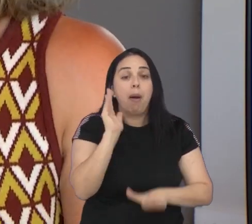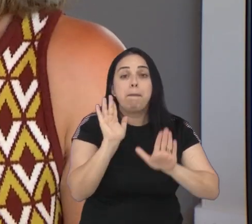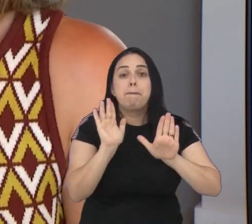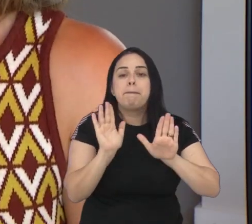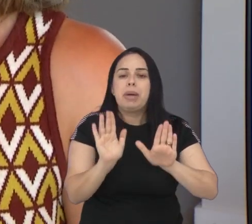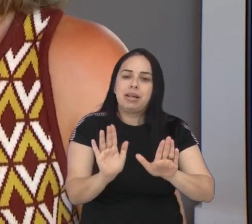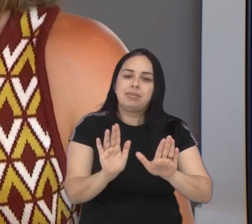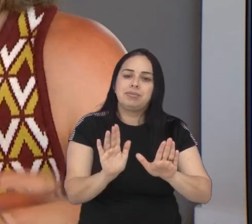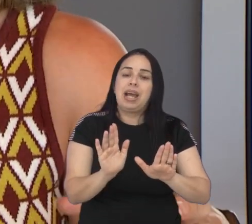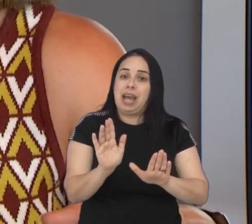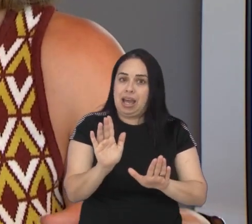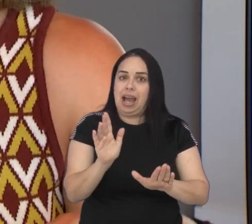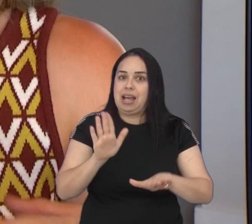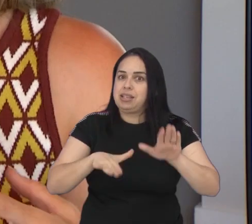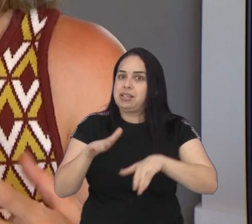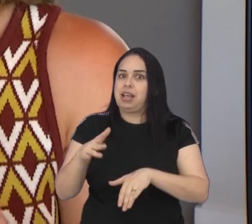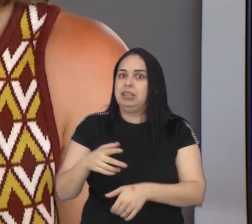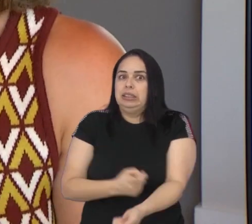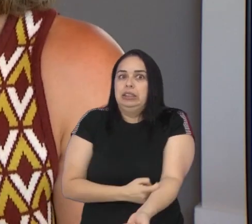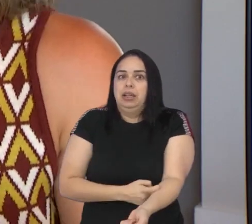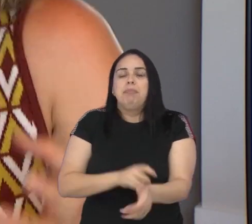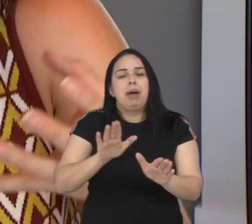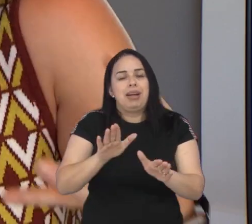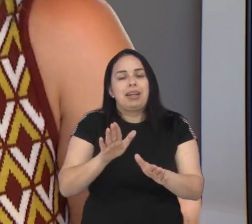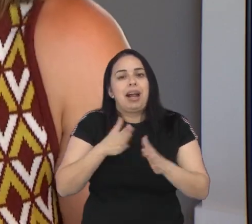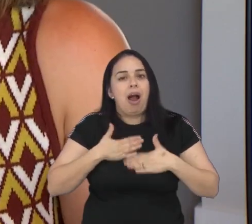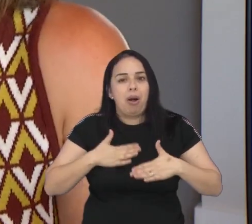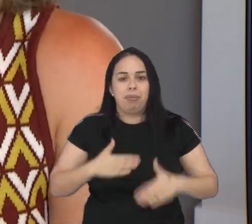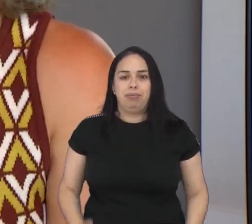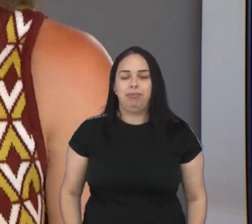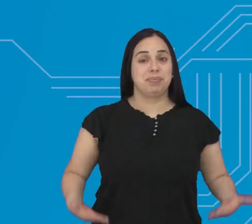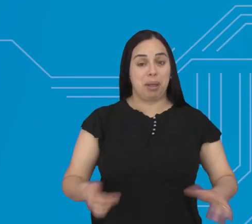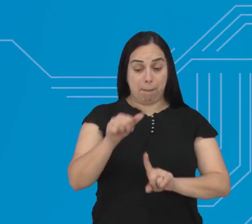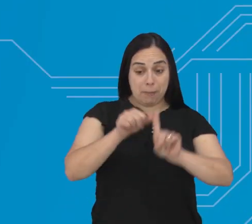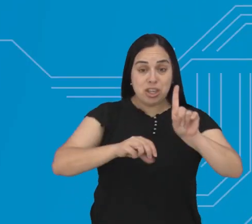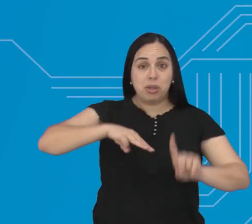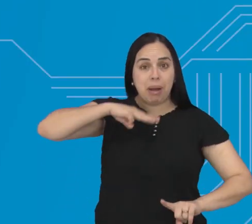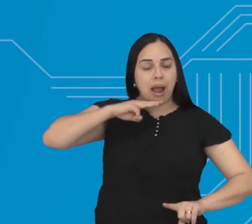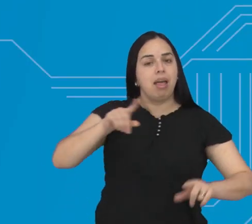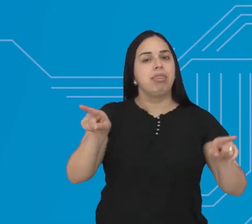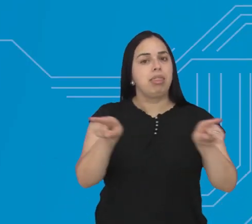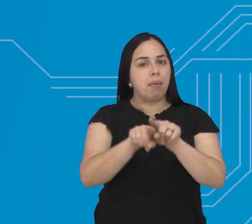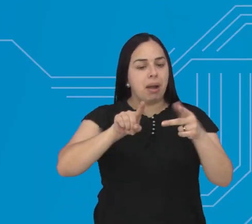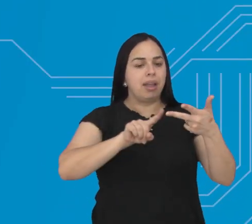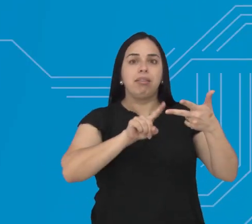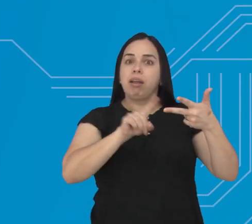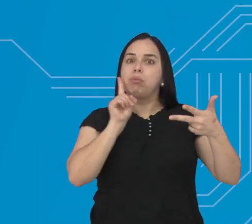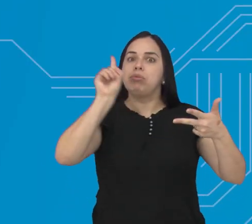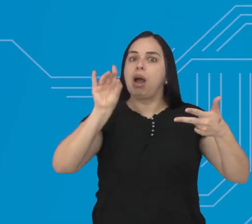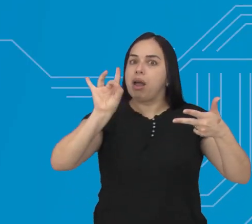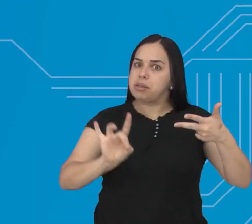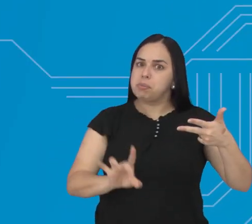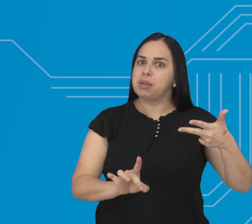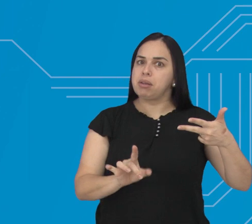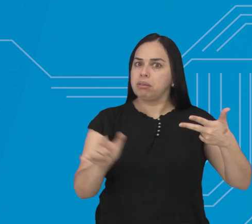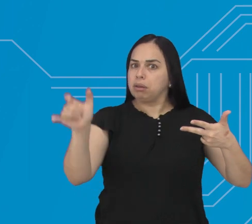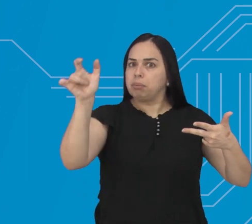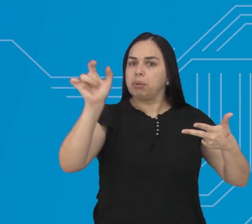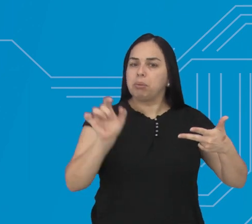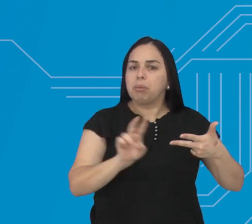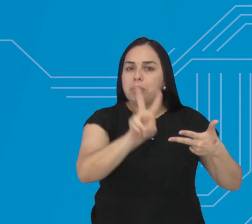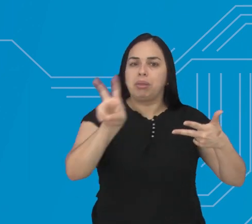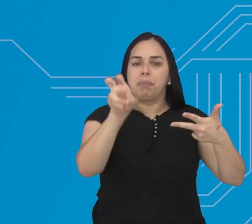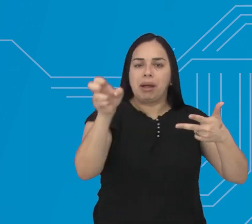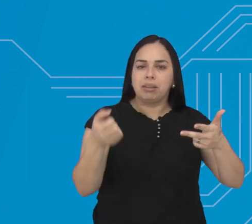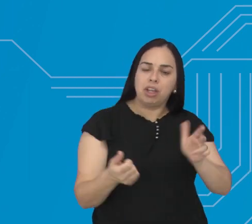lentamente, mas assim, que é difícil, mas sem desespero. E o mês de março também tem um dia para reforçar a mensagem